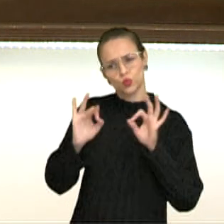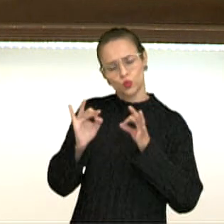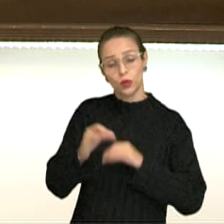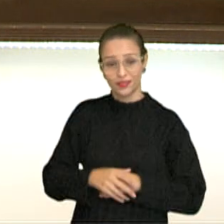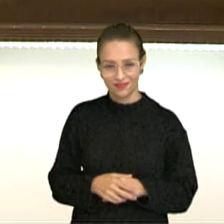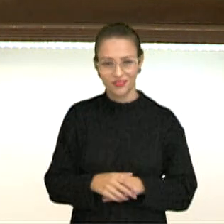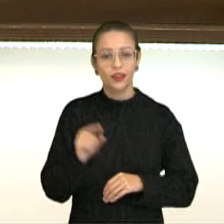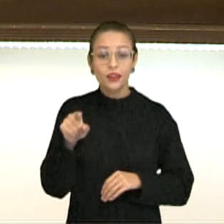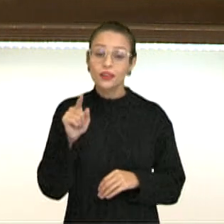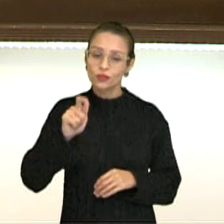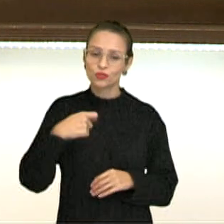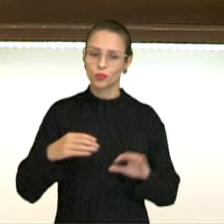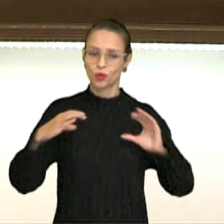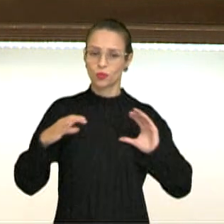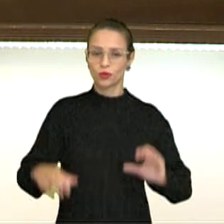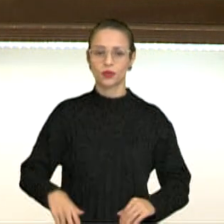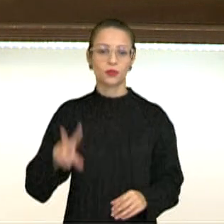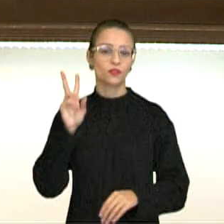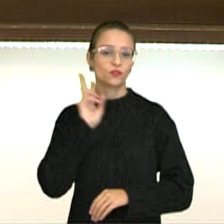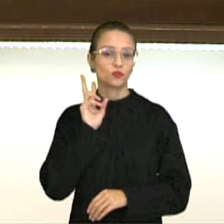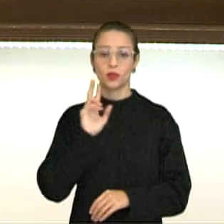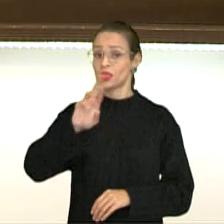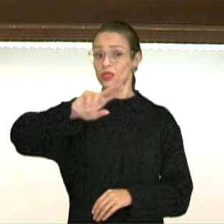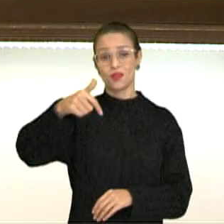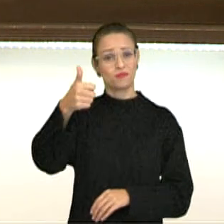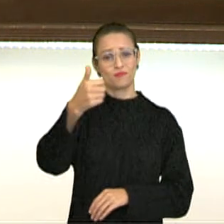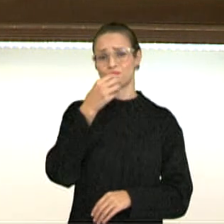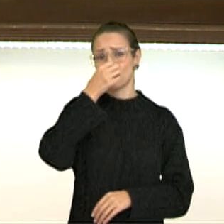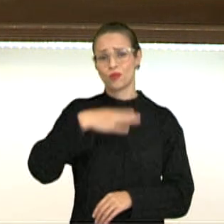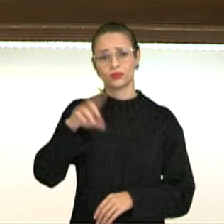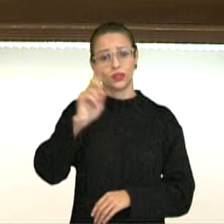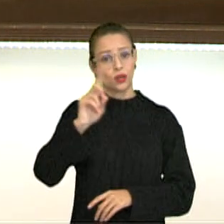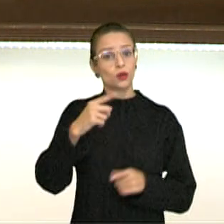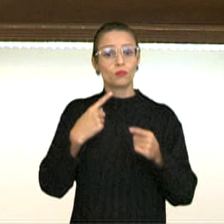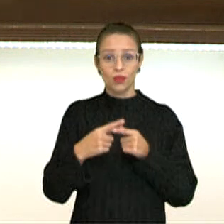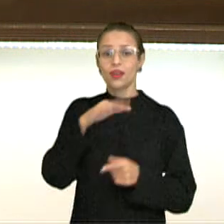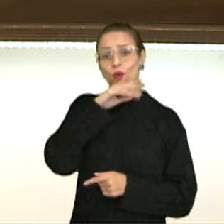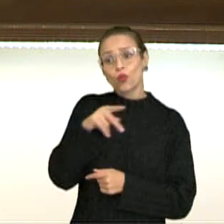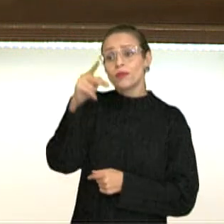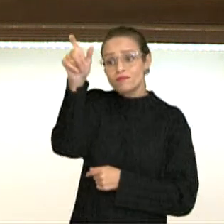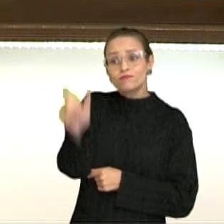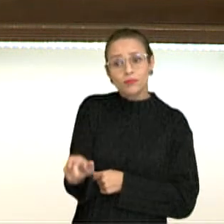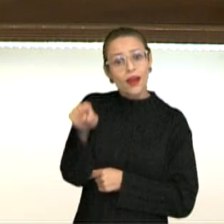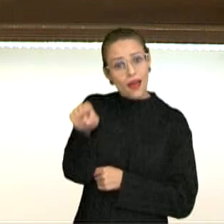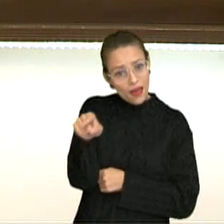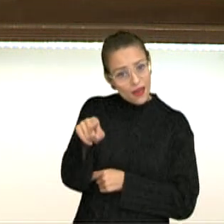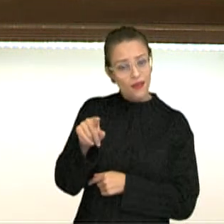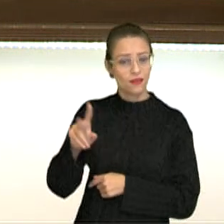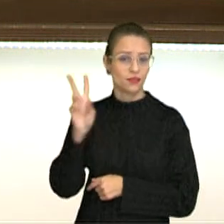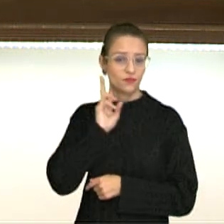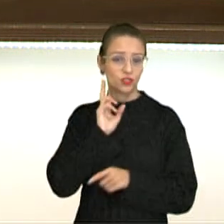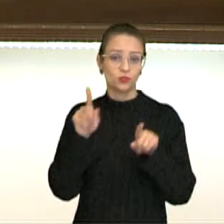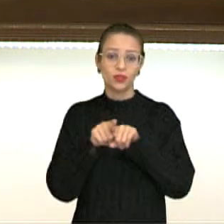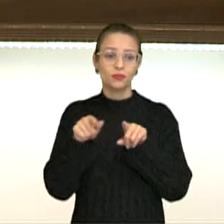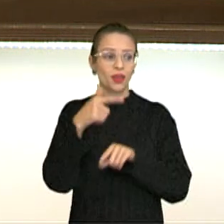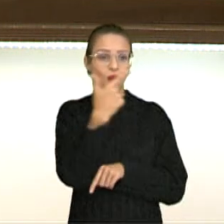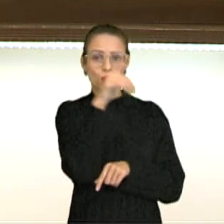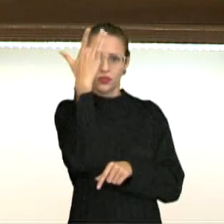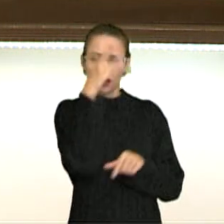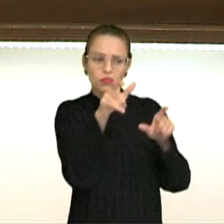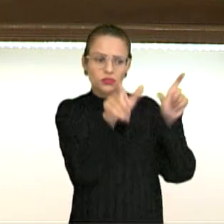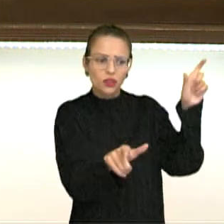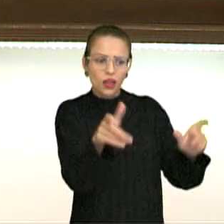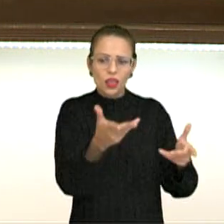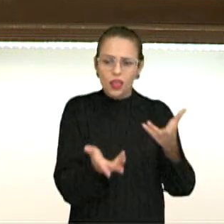essa questão de ser vitimista, ela não é uma questão positiva, porque faz mal tanto para as pessoas que estão ao redor, que tem que conviver com esse